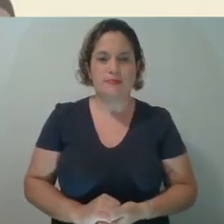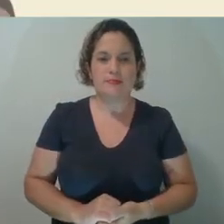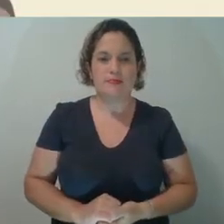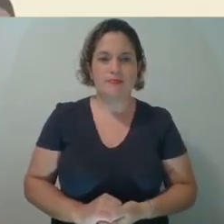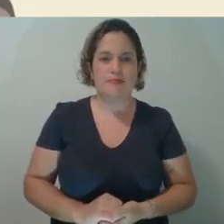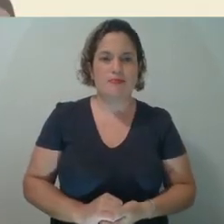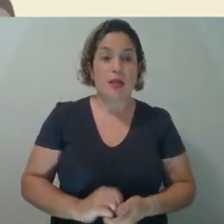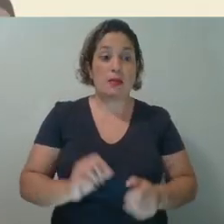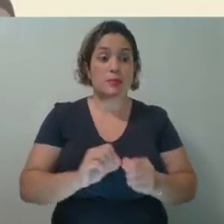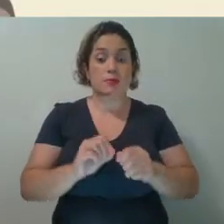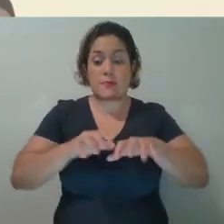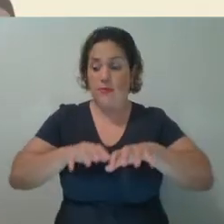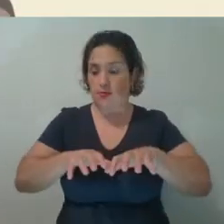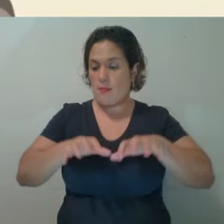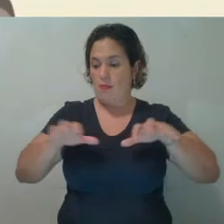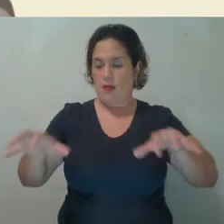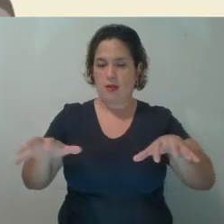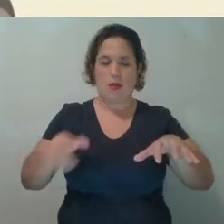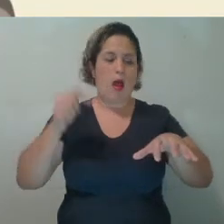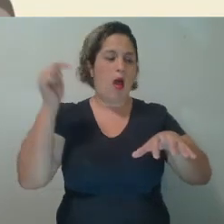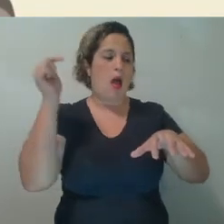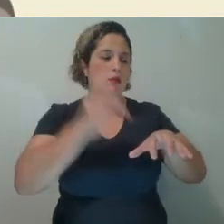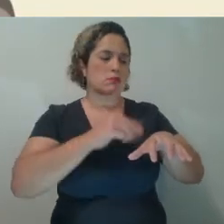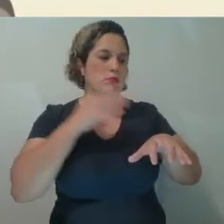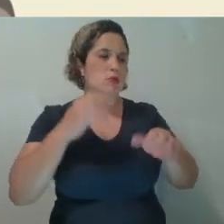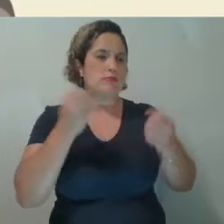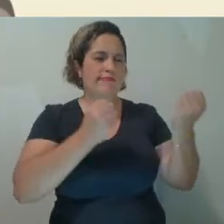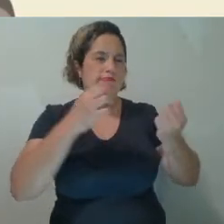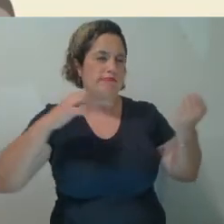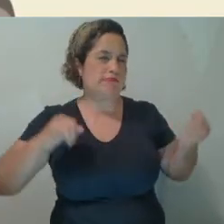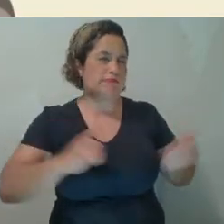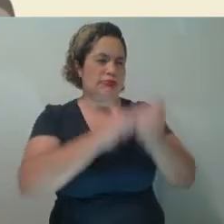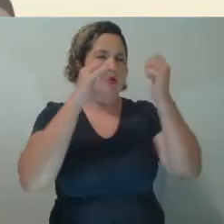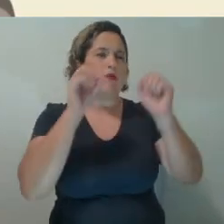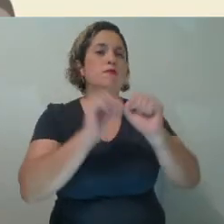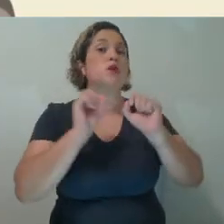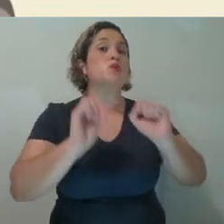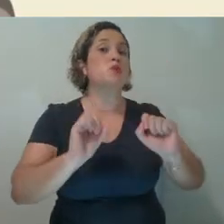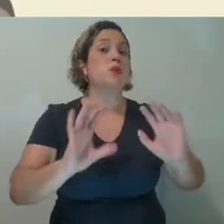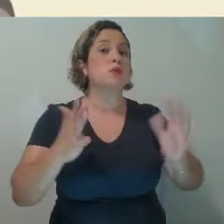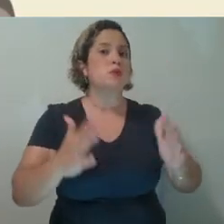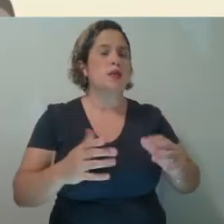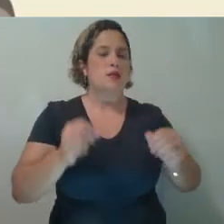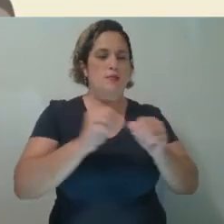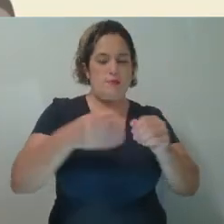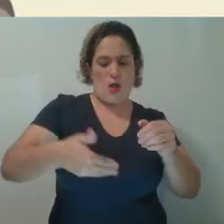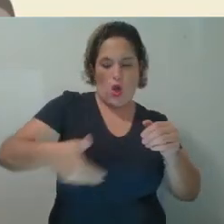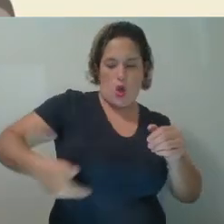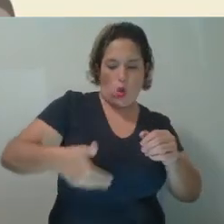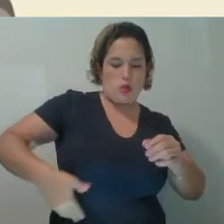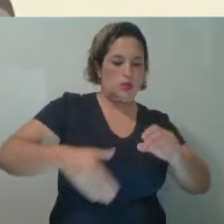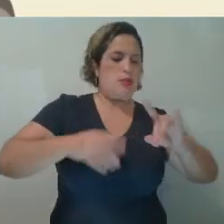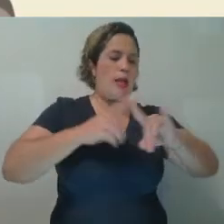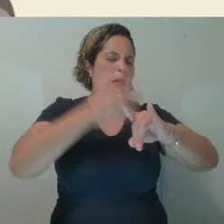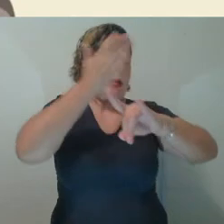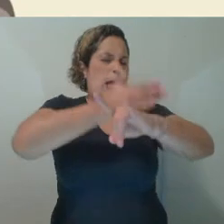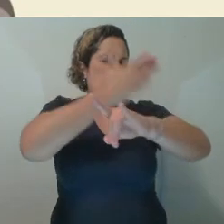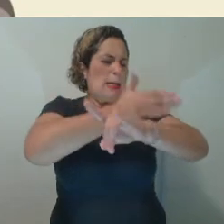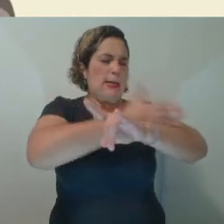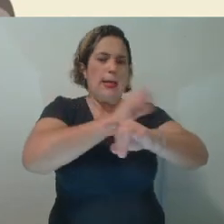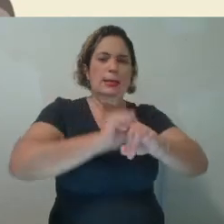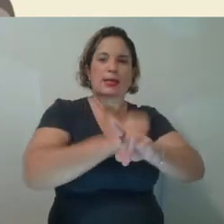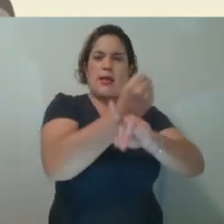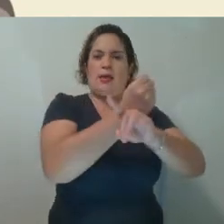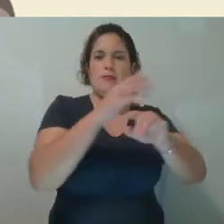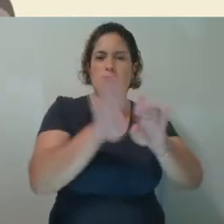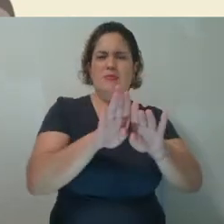Para distinguir as duas, a morte por atropelamento geralmente ocorre em fraturas na bicostela unilaterais e é menos provável que o